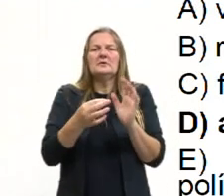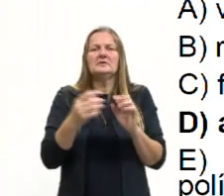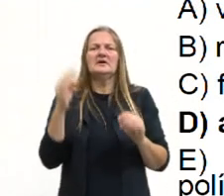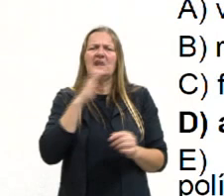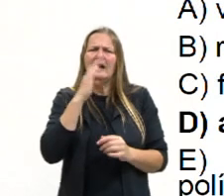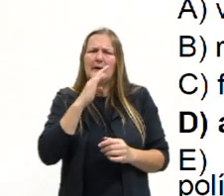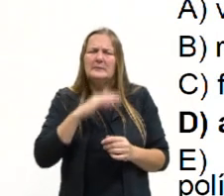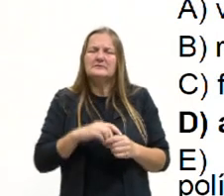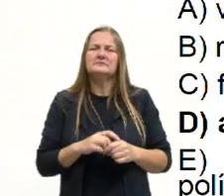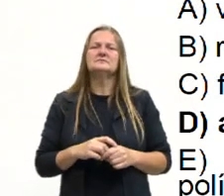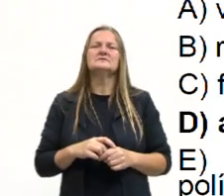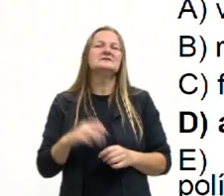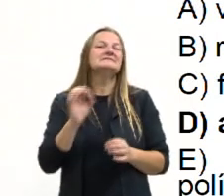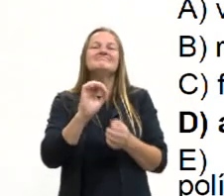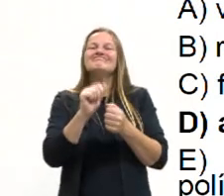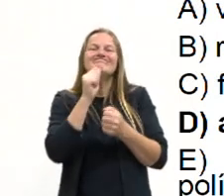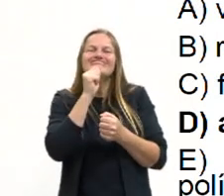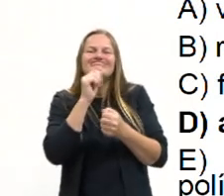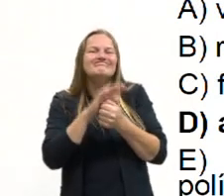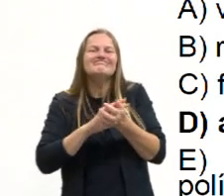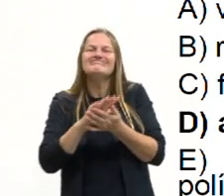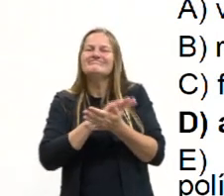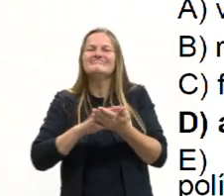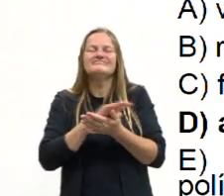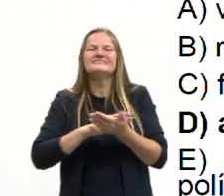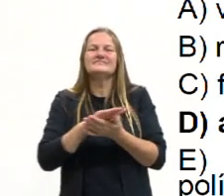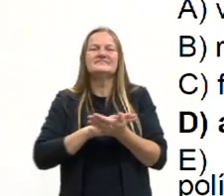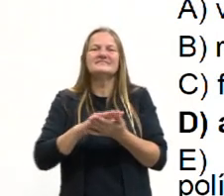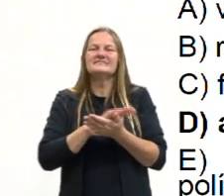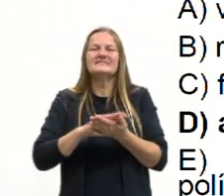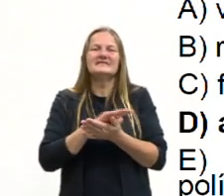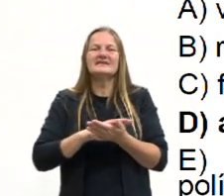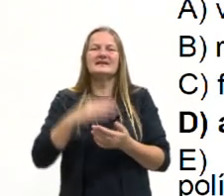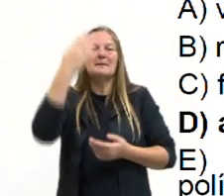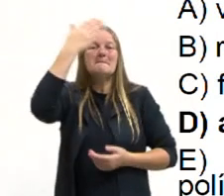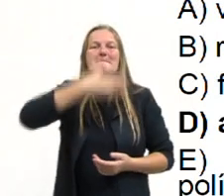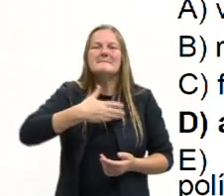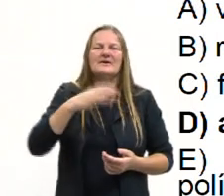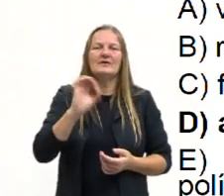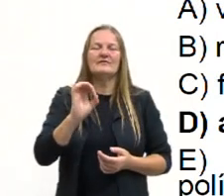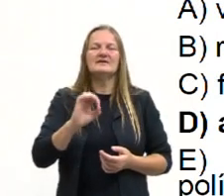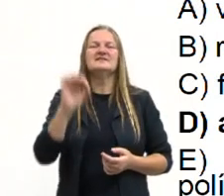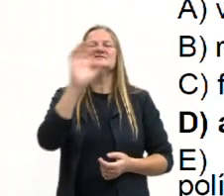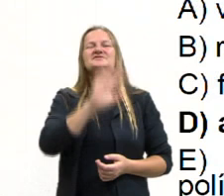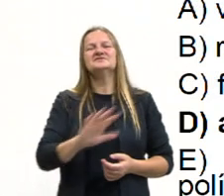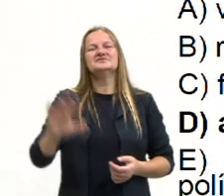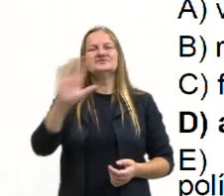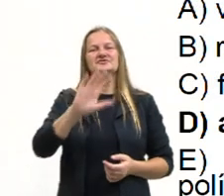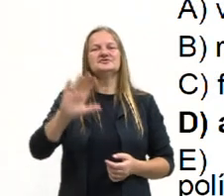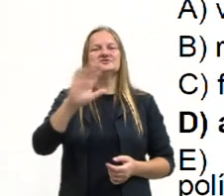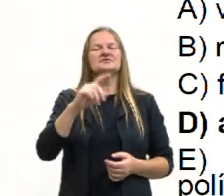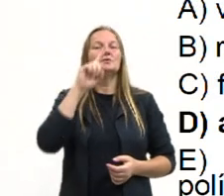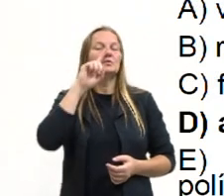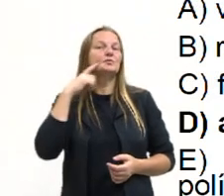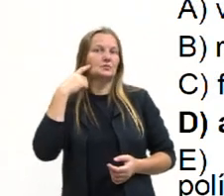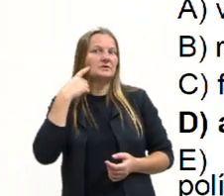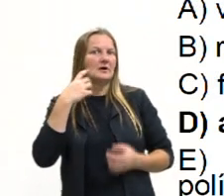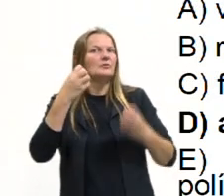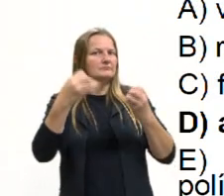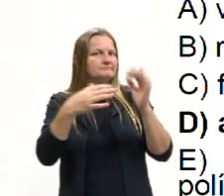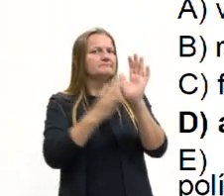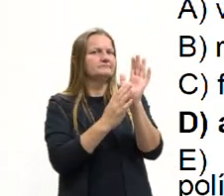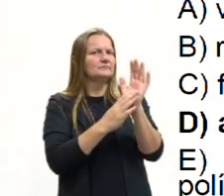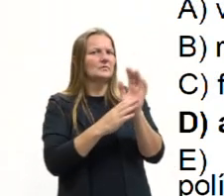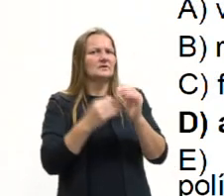apressados não são susceptíveis de nenhum tipo de prova renda que lhe falei do Cai ele a